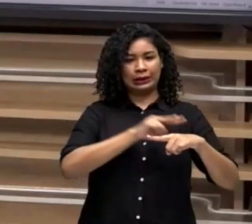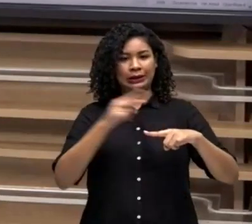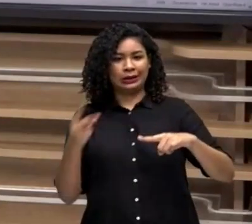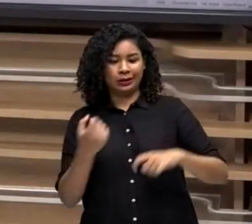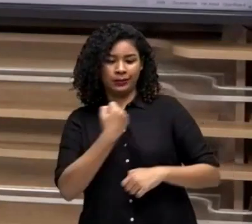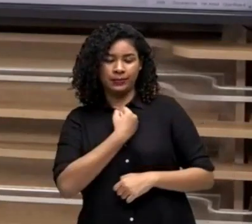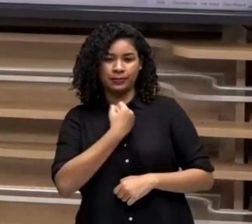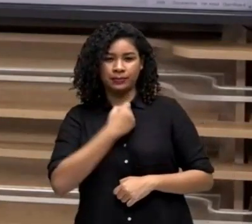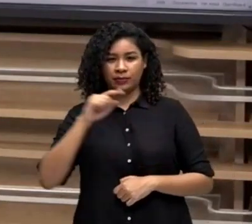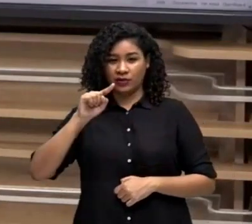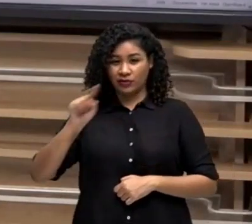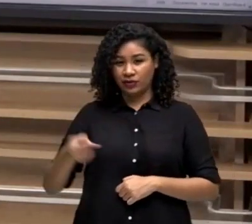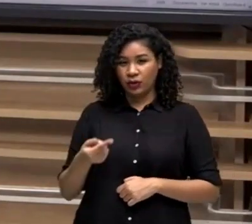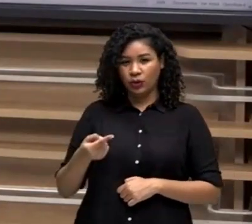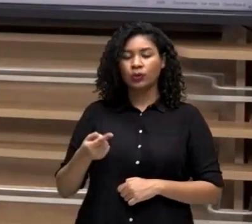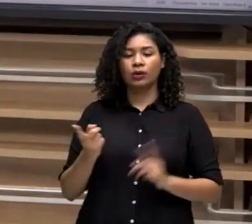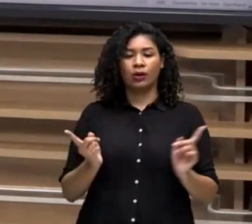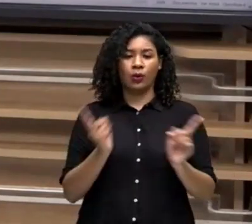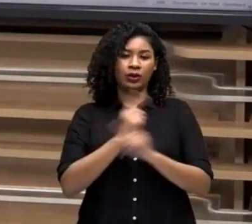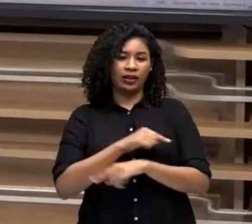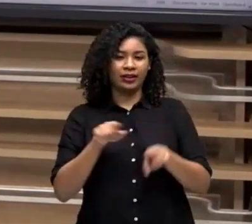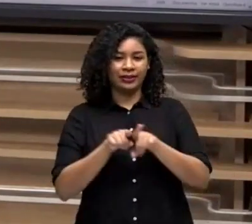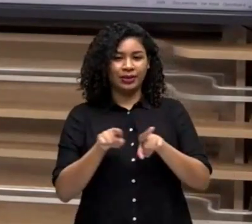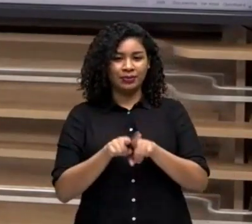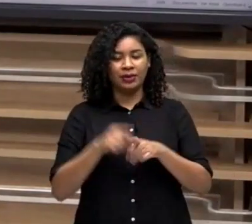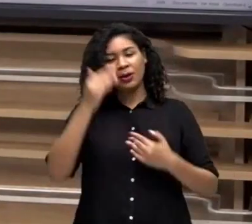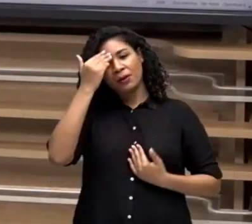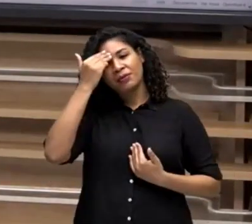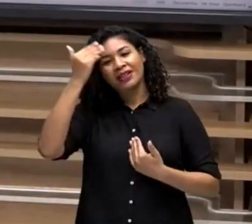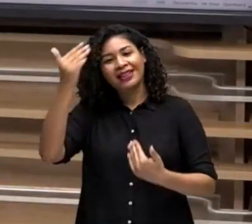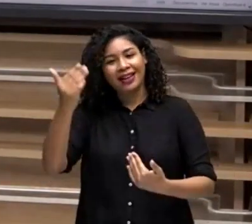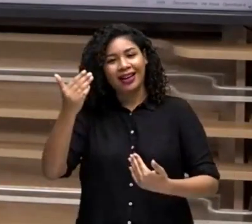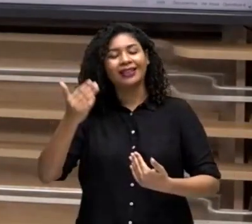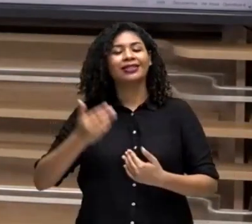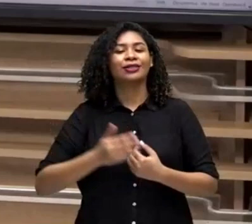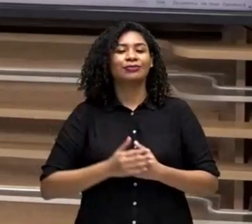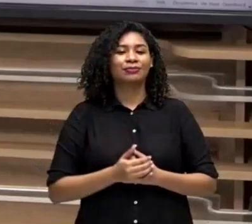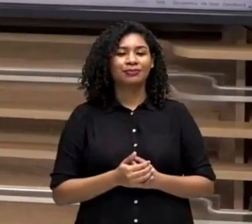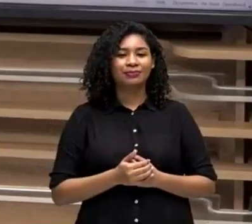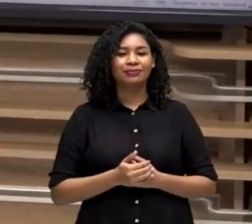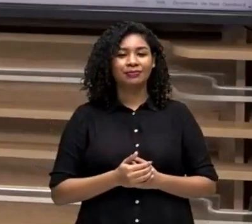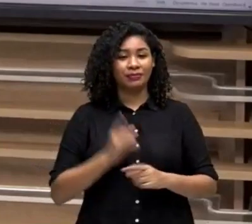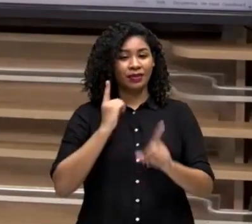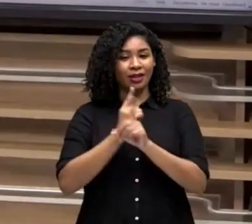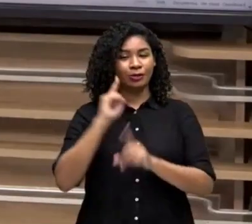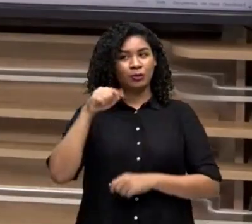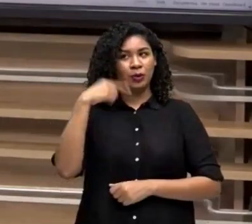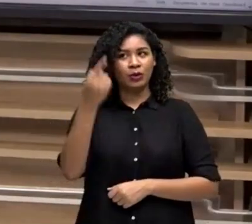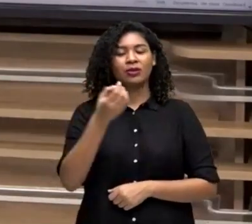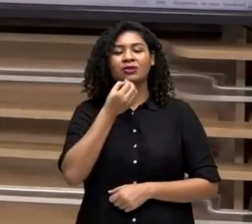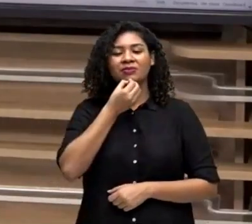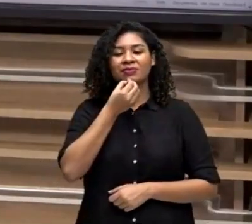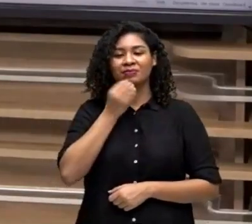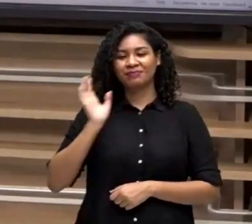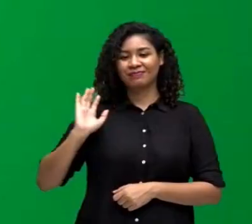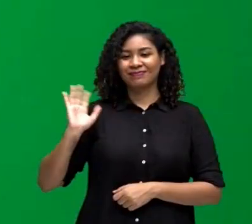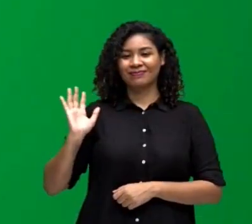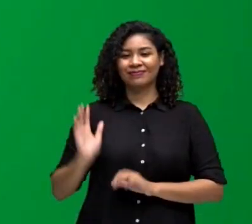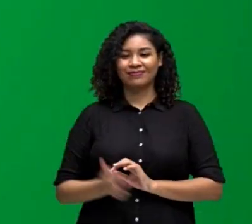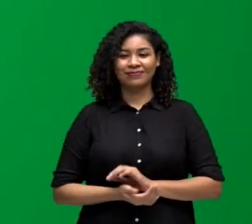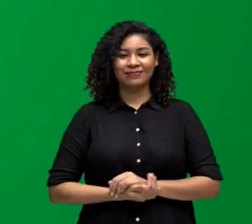números decimais e vice-versa. Obrigado aqui a participação de todos e a gente se encontra numa próxima aula.